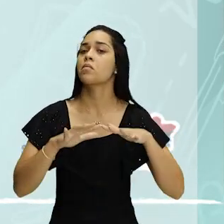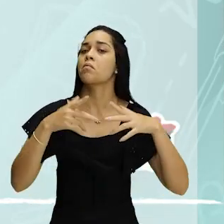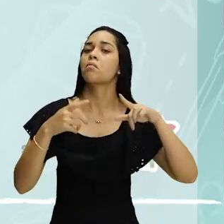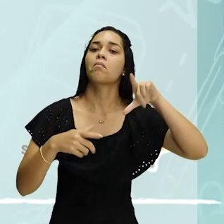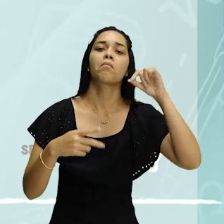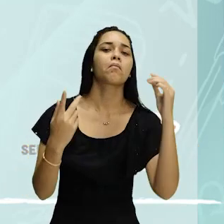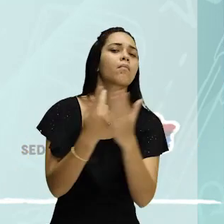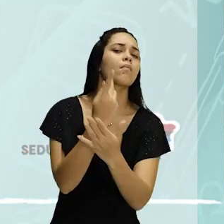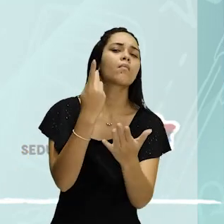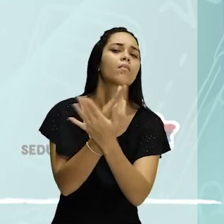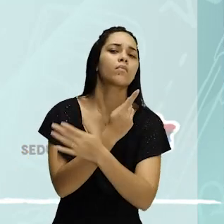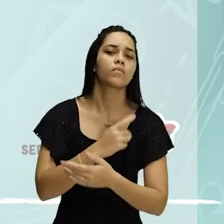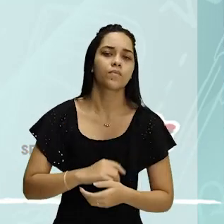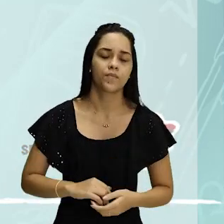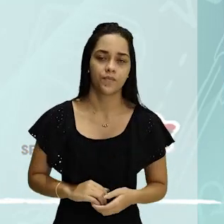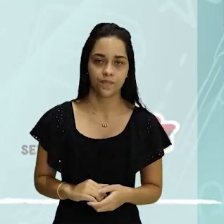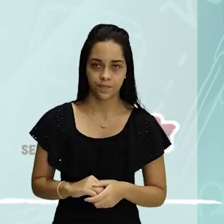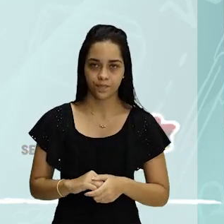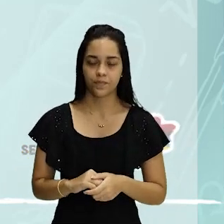Qual